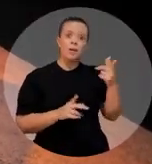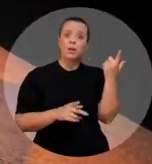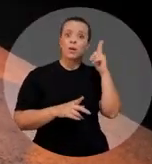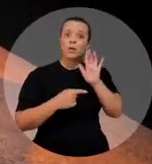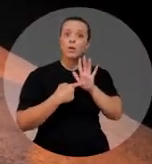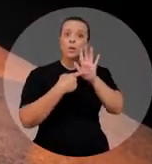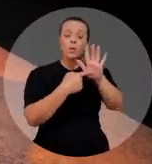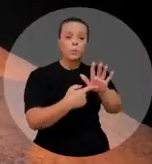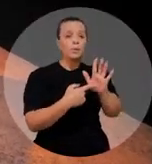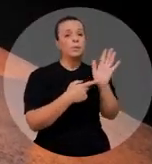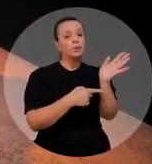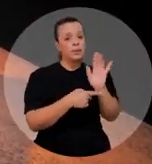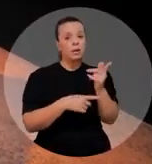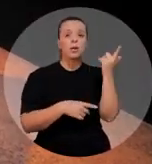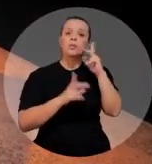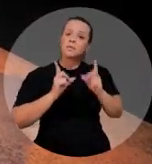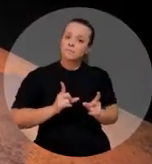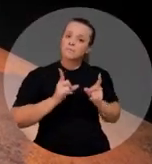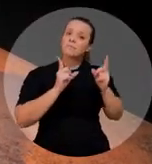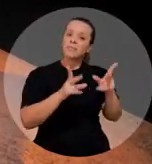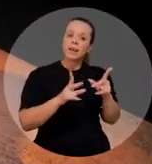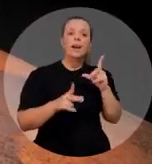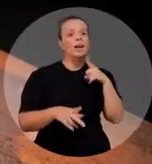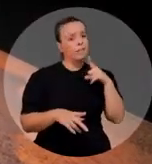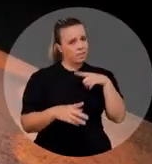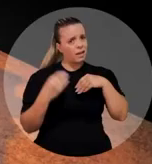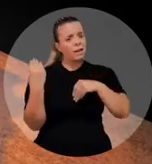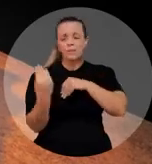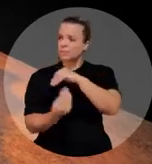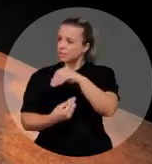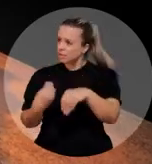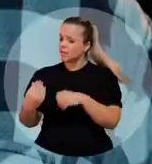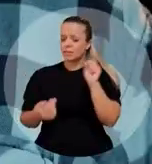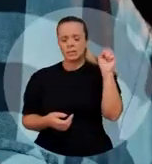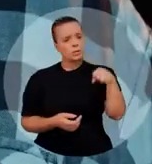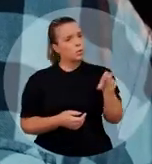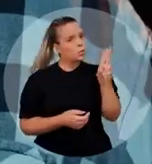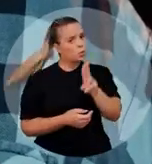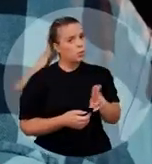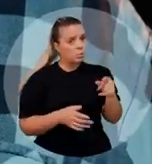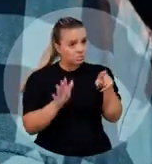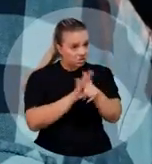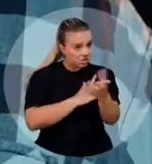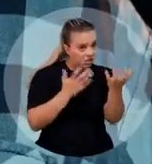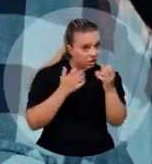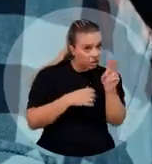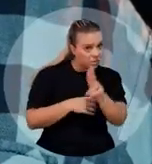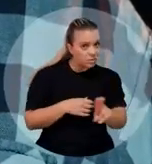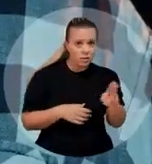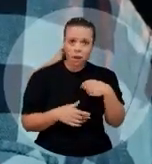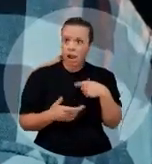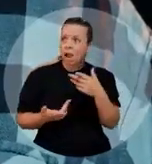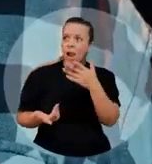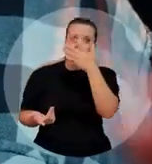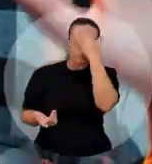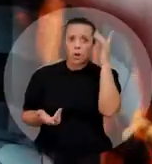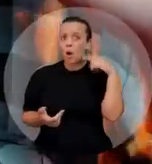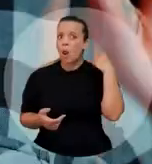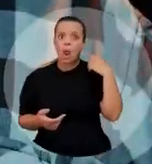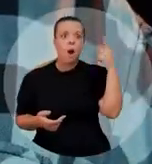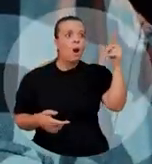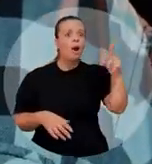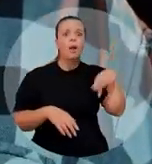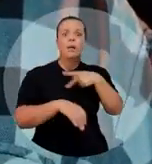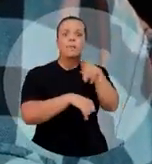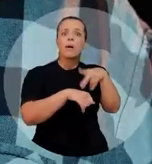drag. Olha só. Eu vendi a abertura do drag. Eu usei assim, eu falei, gente, querem comprar? Um maluco